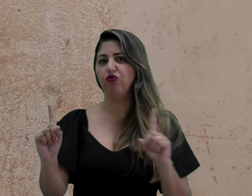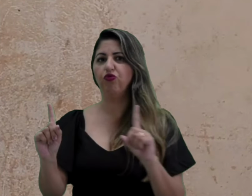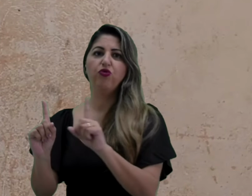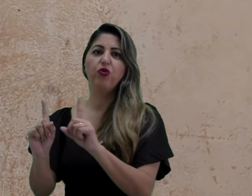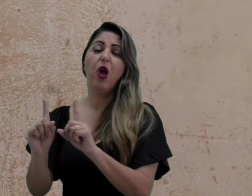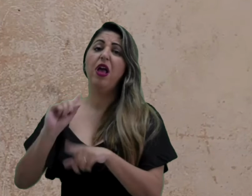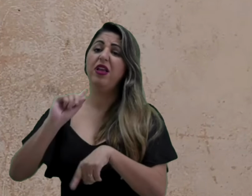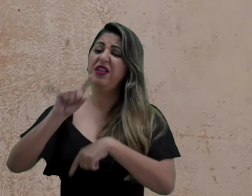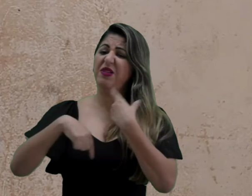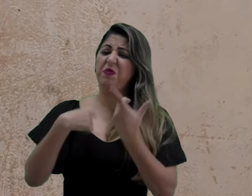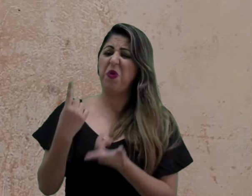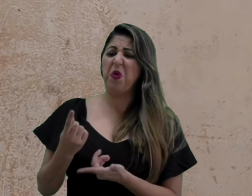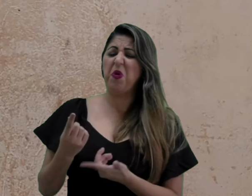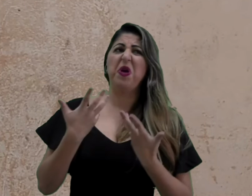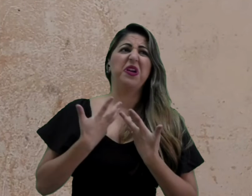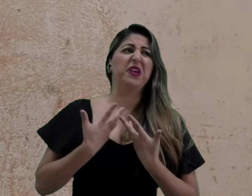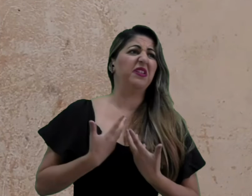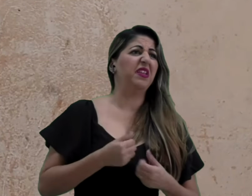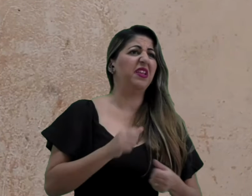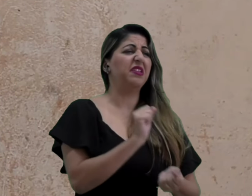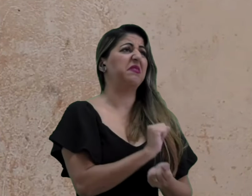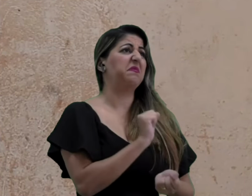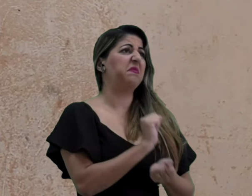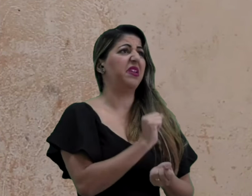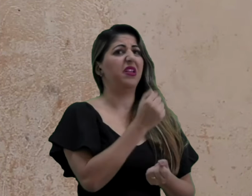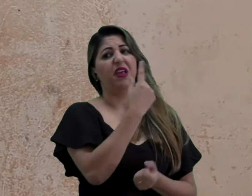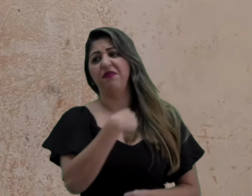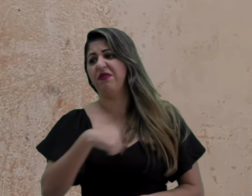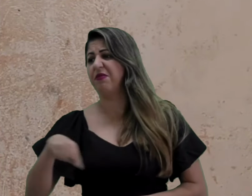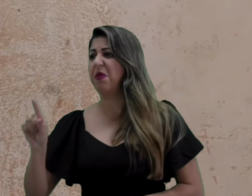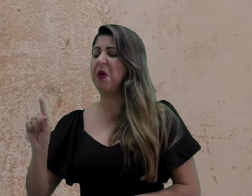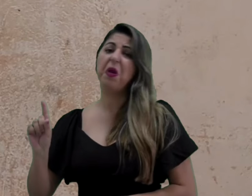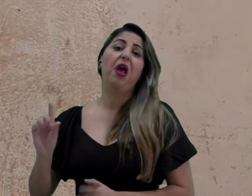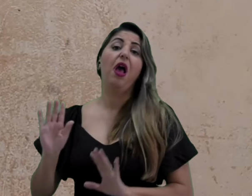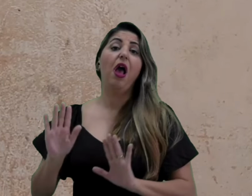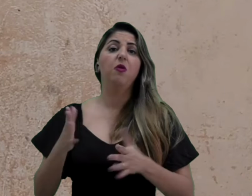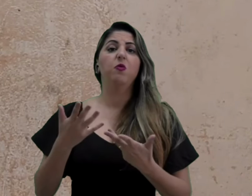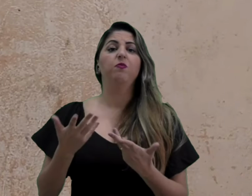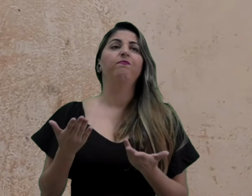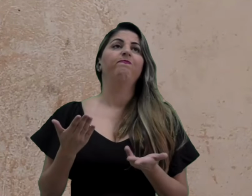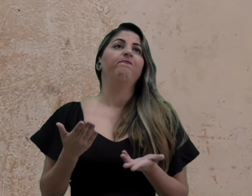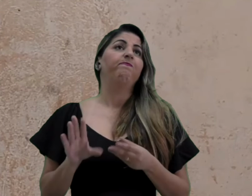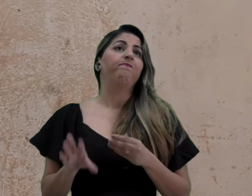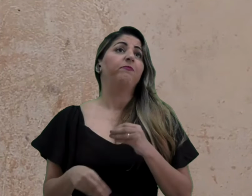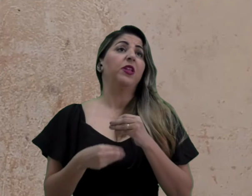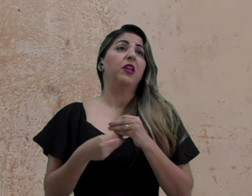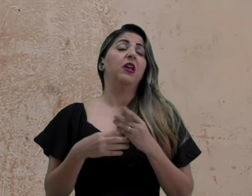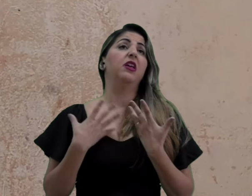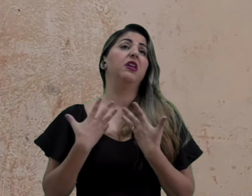Depois de um tempo, fui ficando cansada de esperar e vim embora. E completou enfadada.